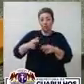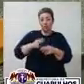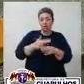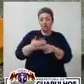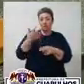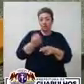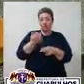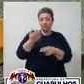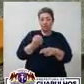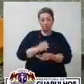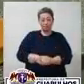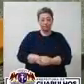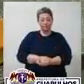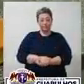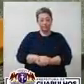Chocolate ao leite.